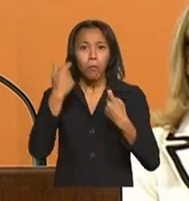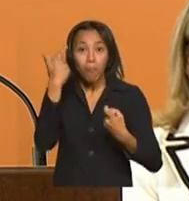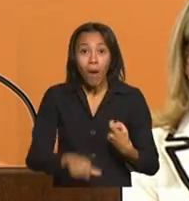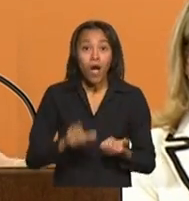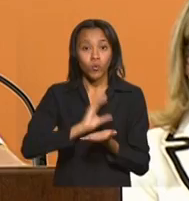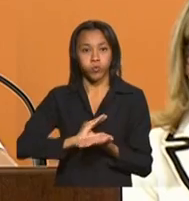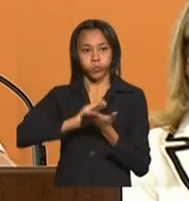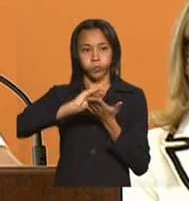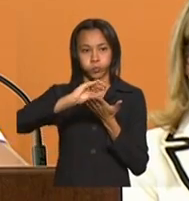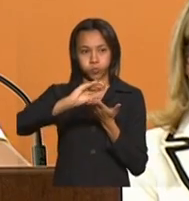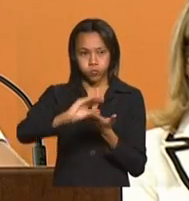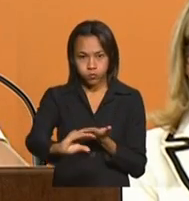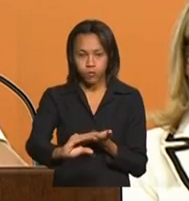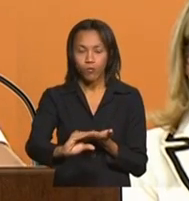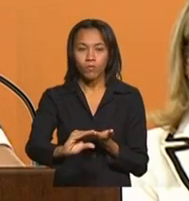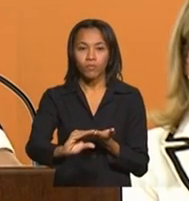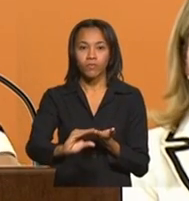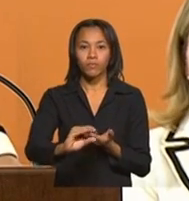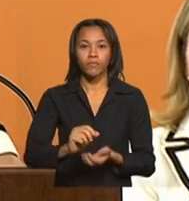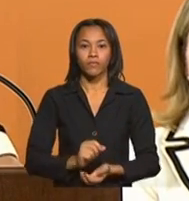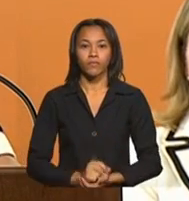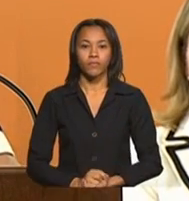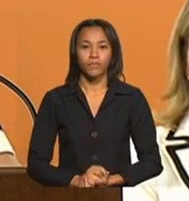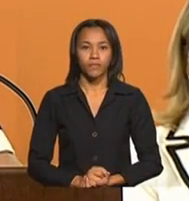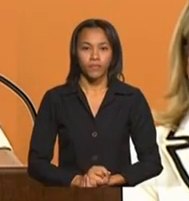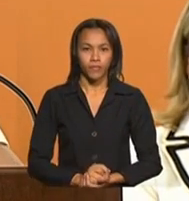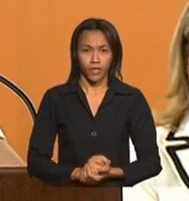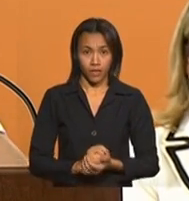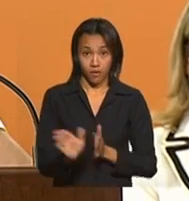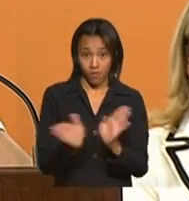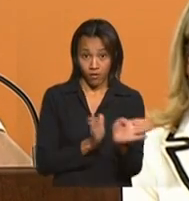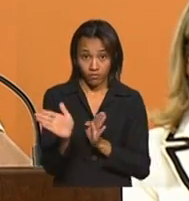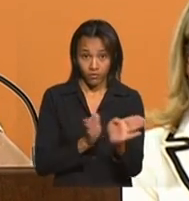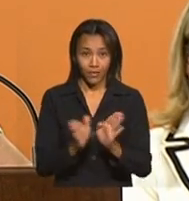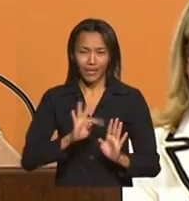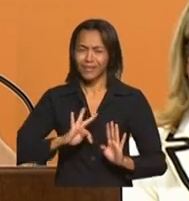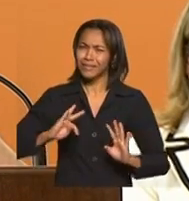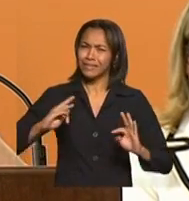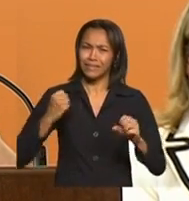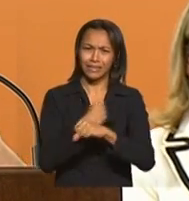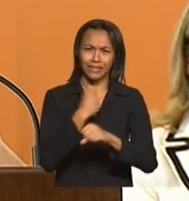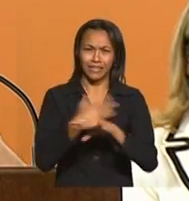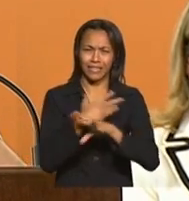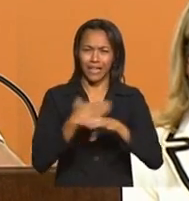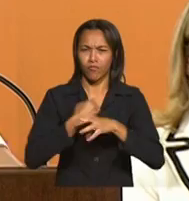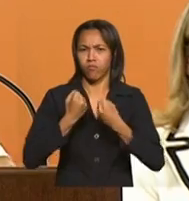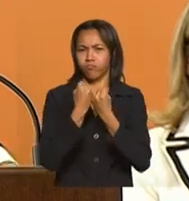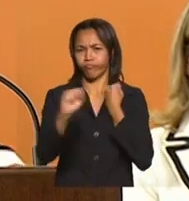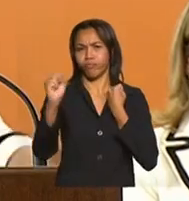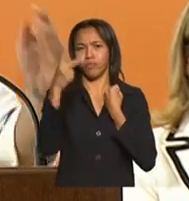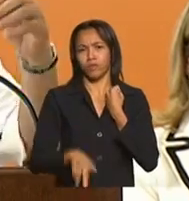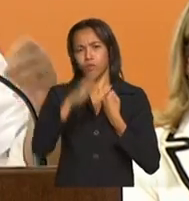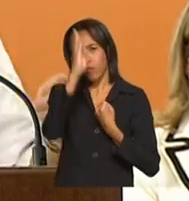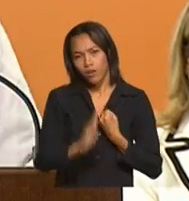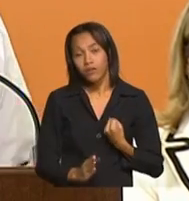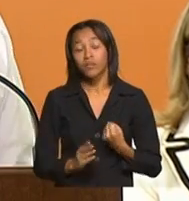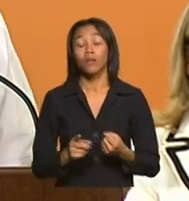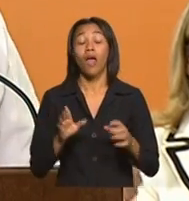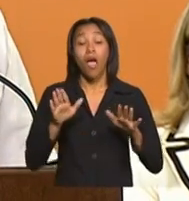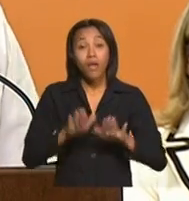investir em mobilidade nas grandes cidades desse país. Assim é